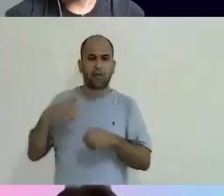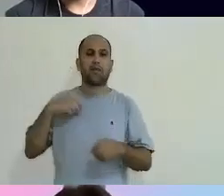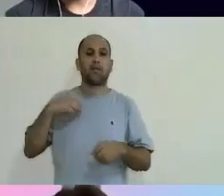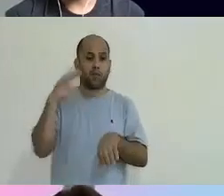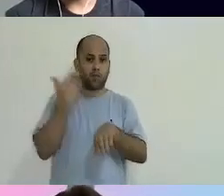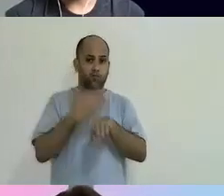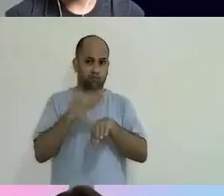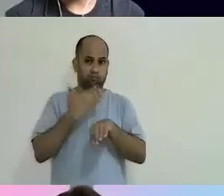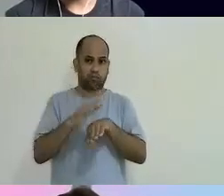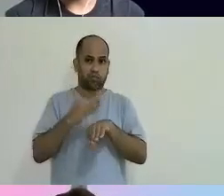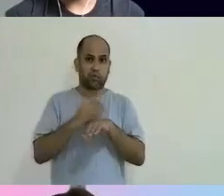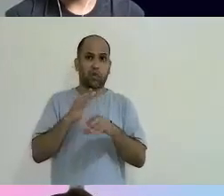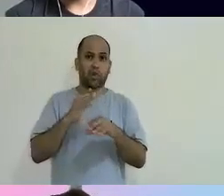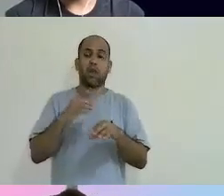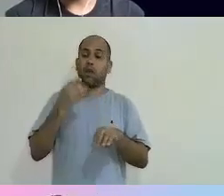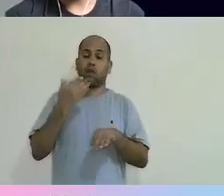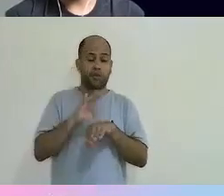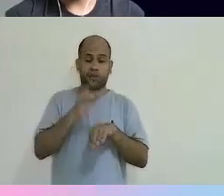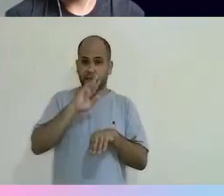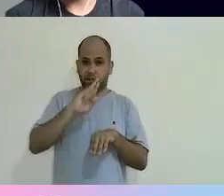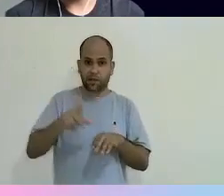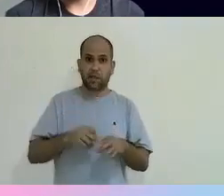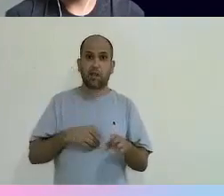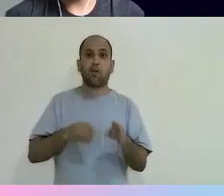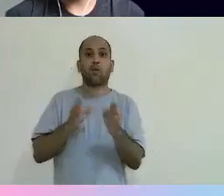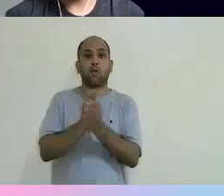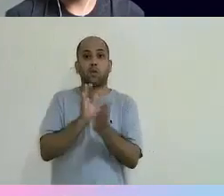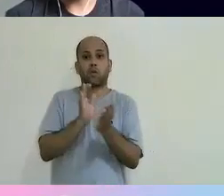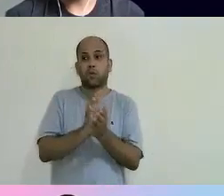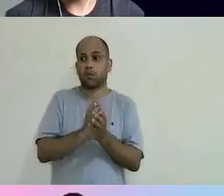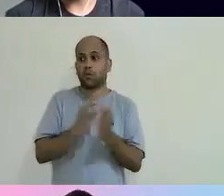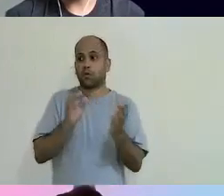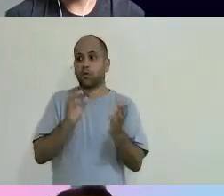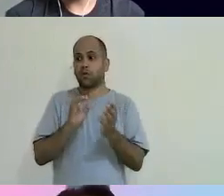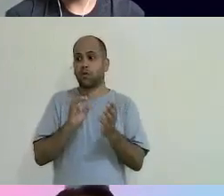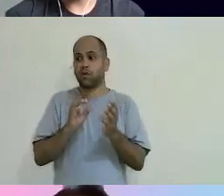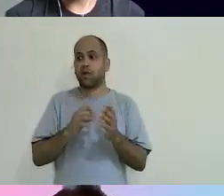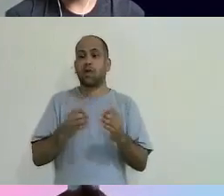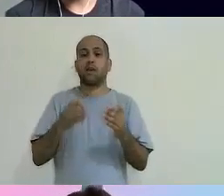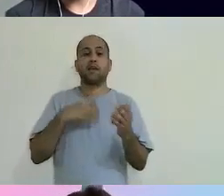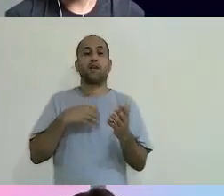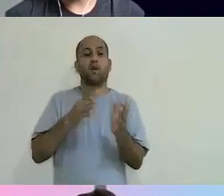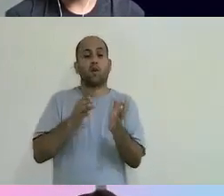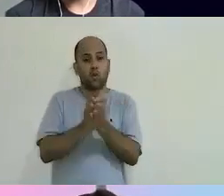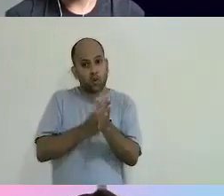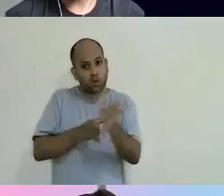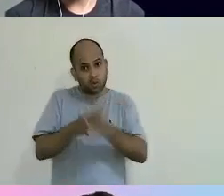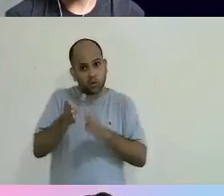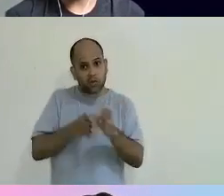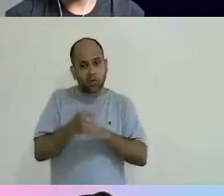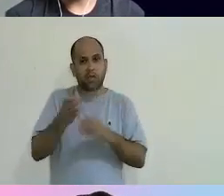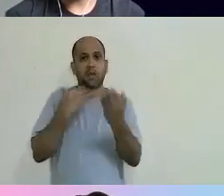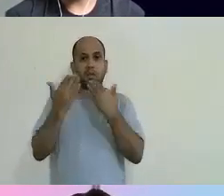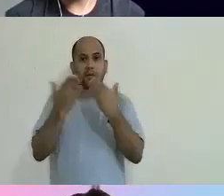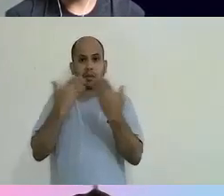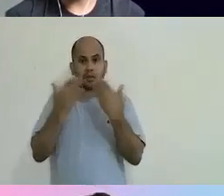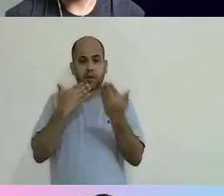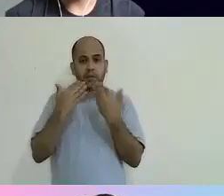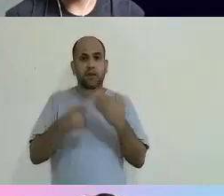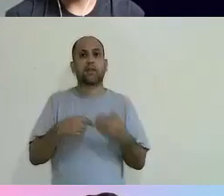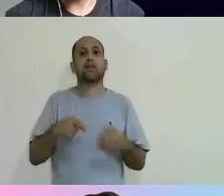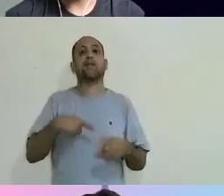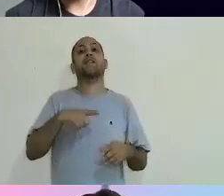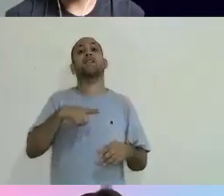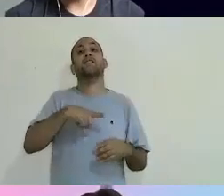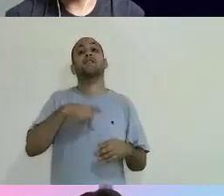a gerente de RH, na época, veio fazer um one-to-one, um bate-papo, e eu falei para ela assim, ah, se tivesse um conselho